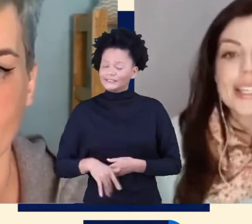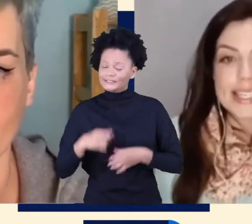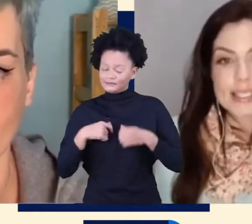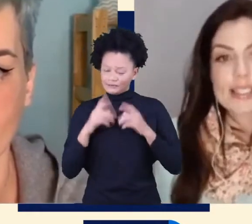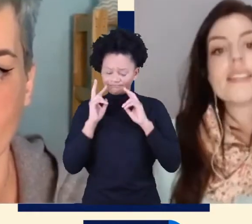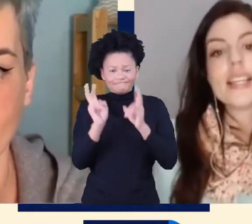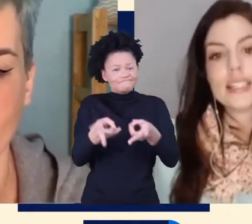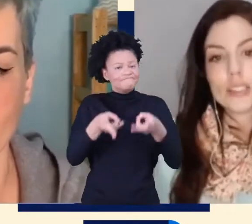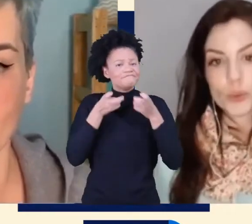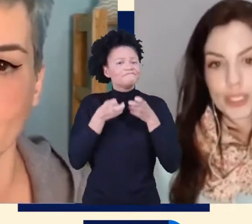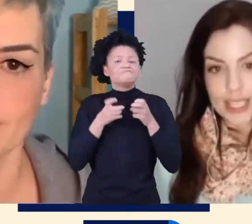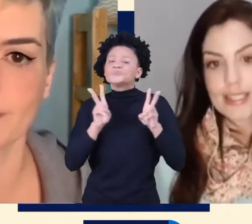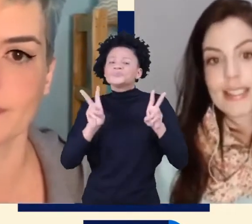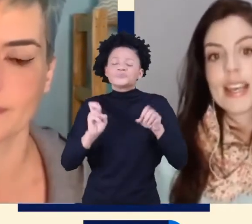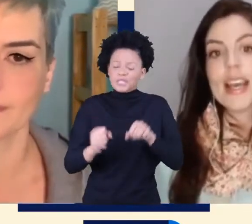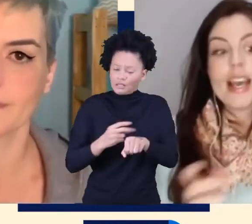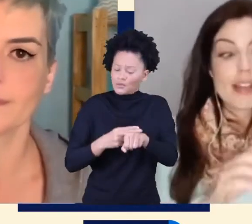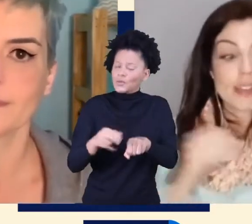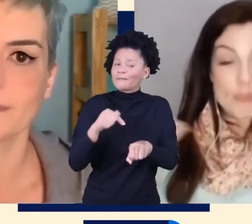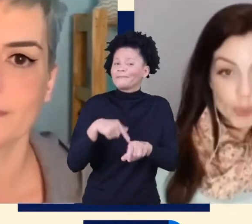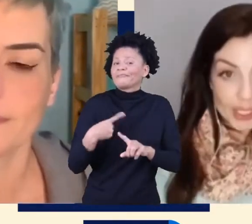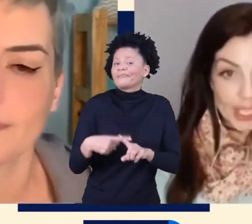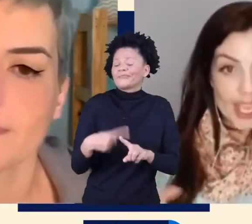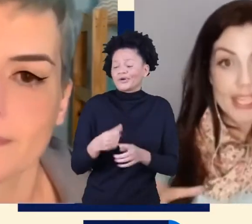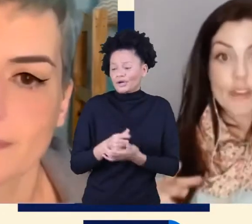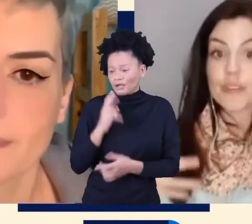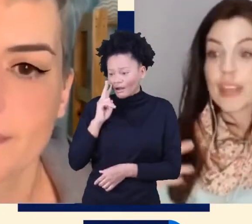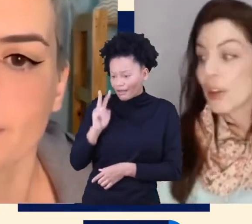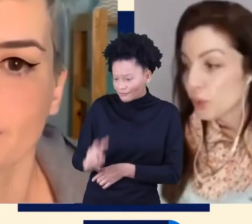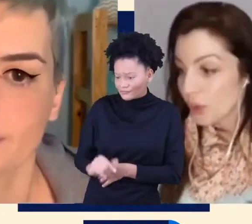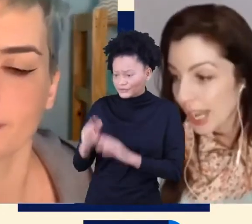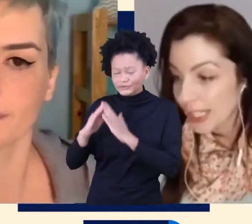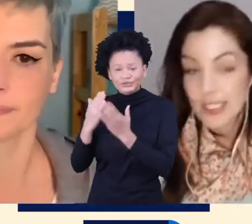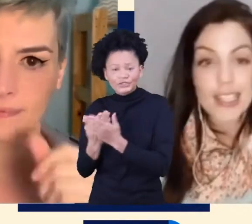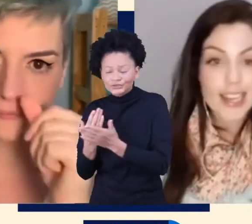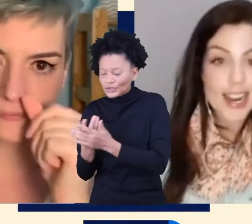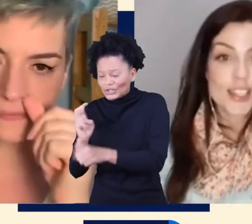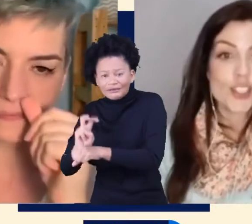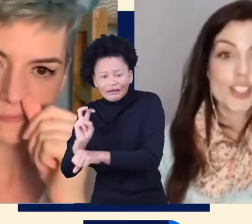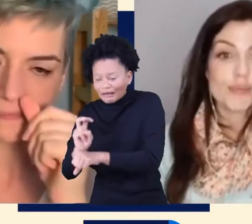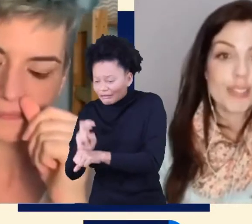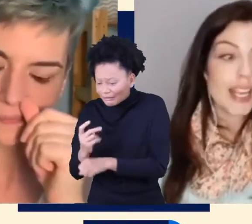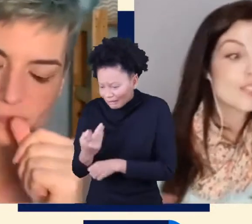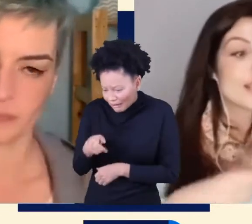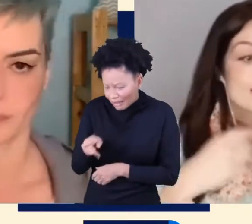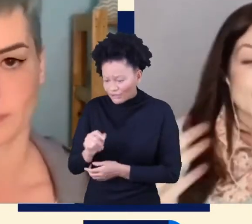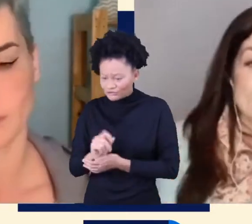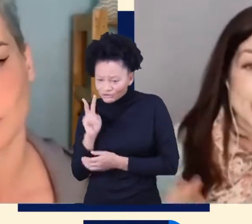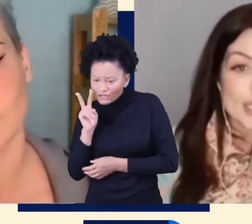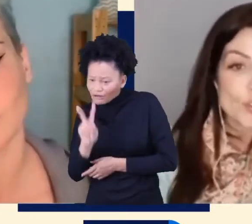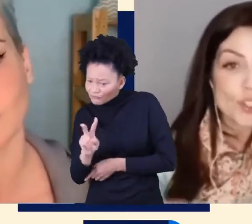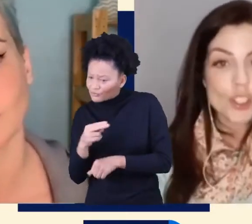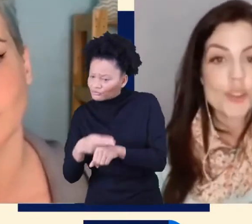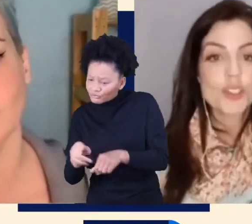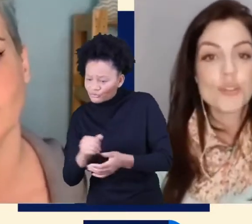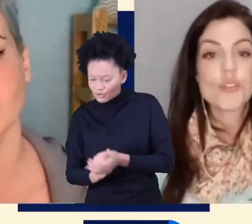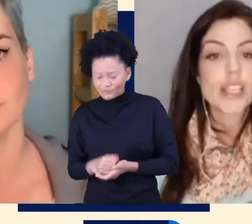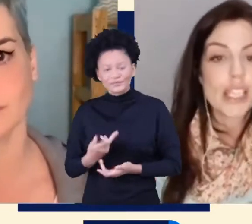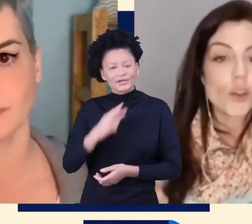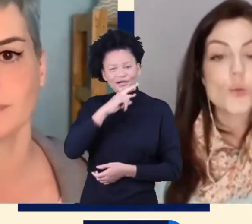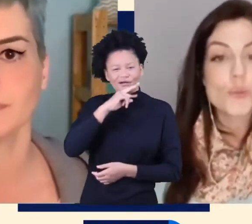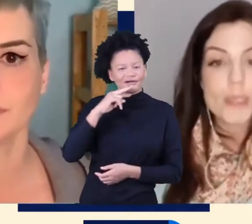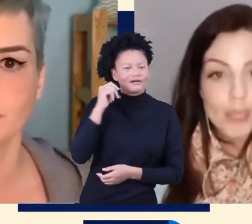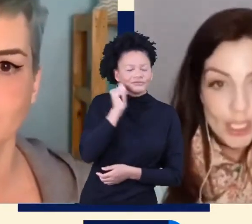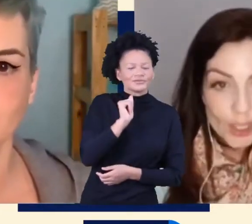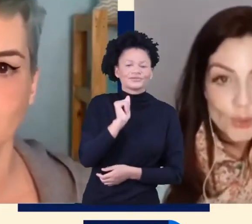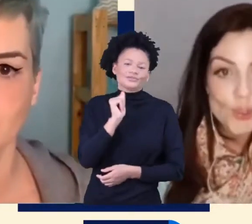que uma criança tem da nudez, até porque ela vê os colegas na creche, né? Às vezes ela brinca só de calcinha ou de